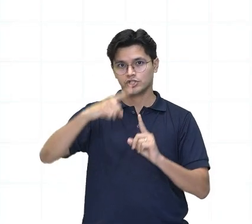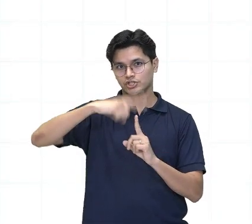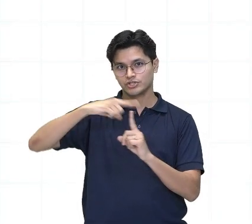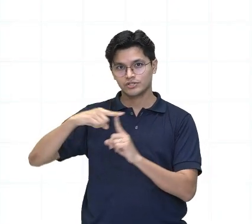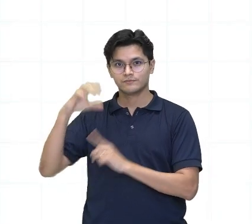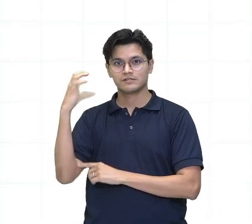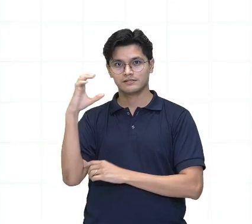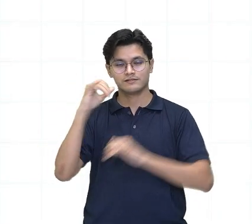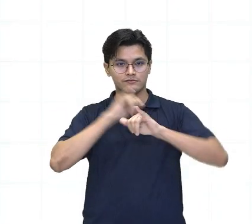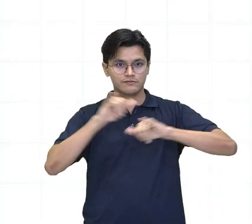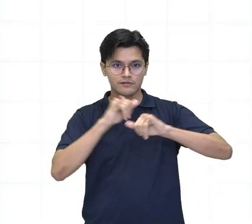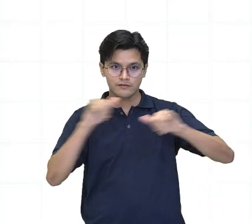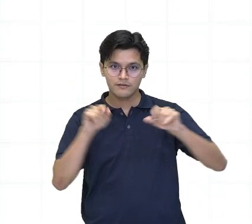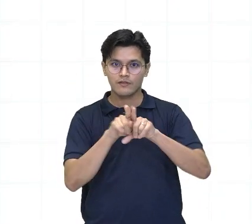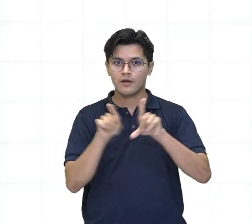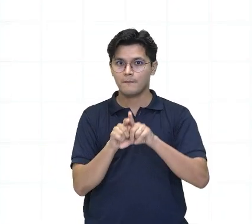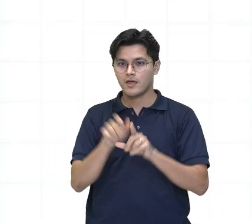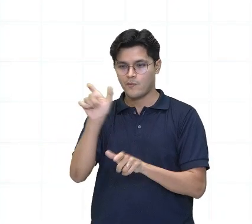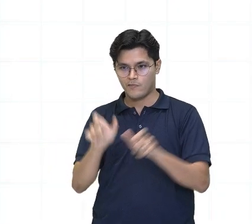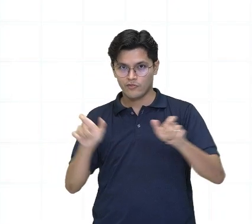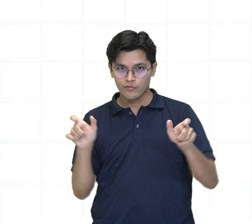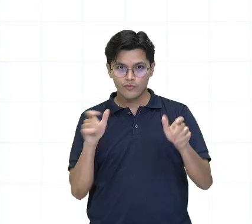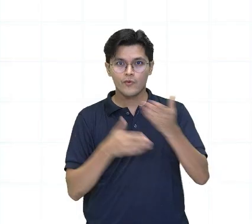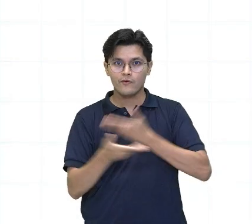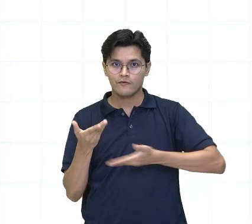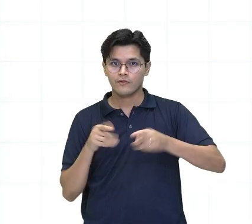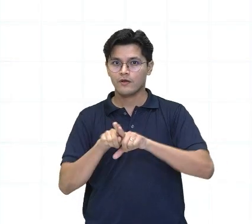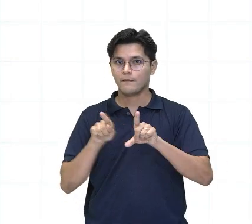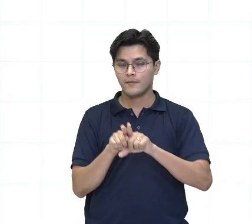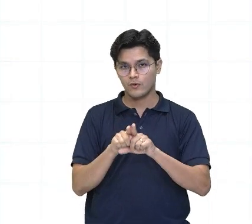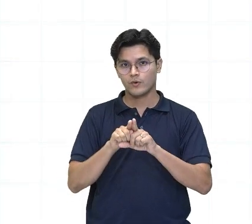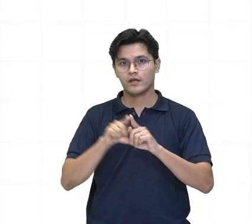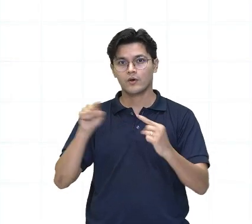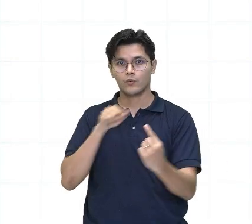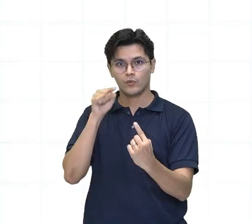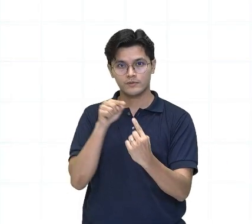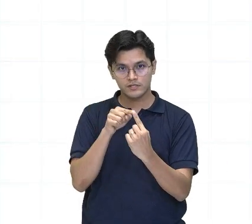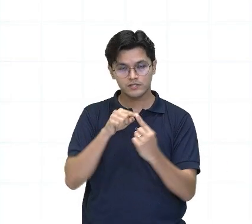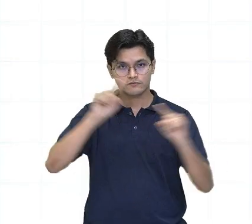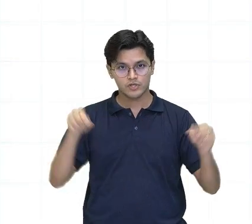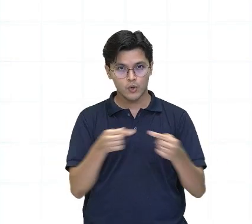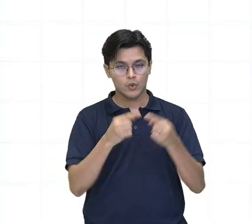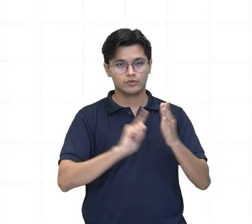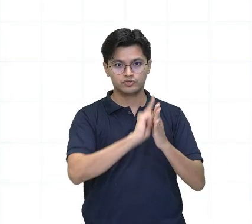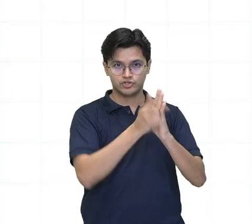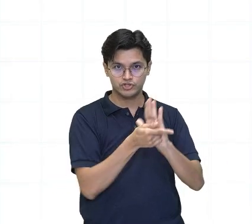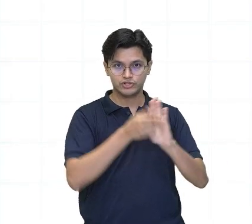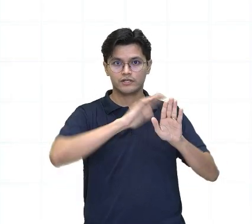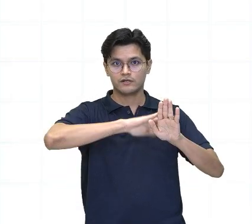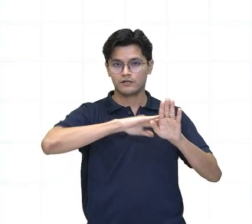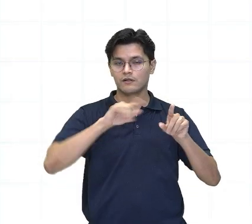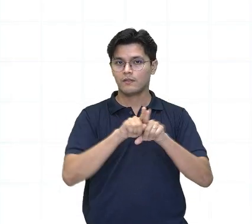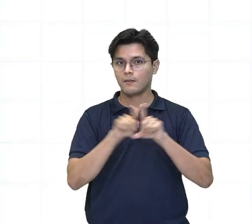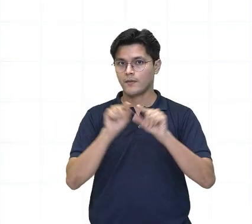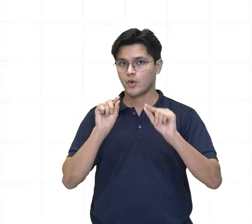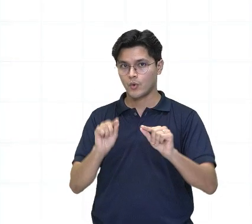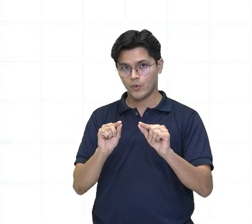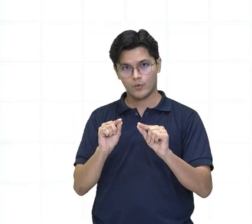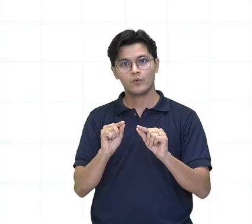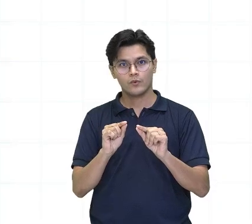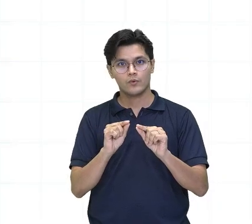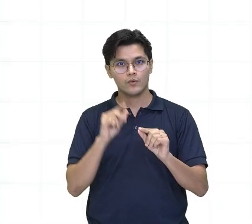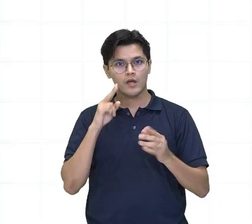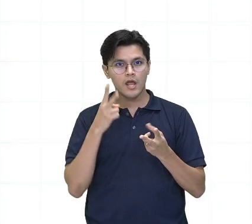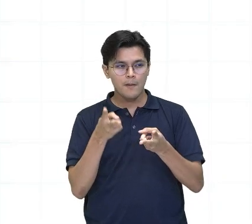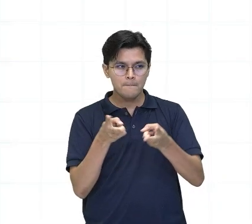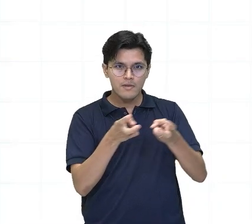interlocutores envolvidos, intencionalidades relativas ao gênero selecionado e apreciações implícitas